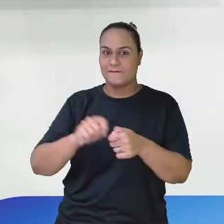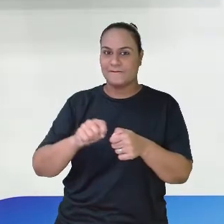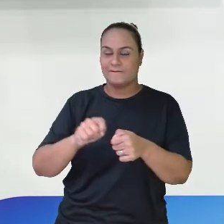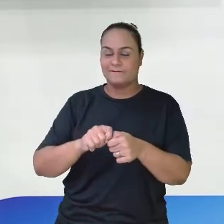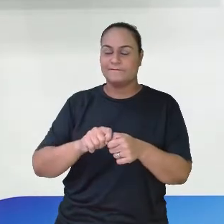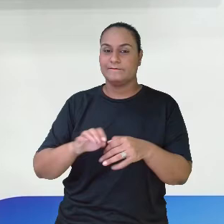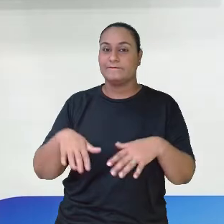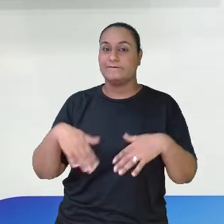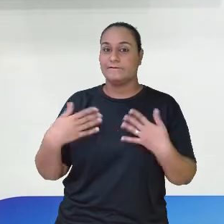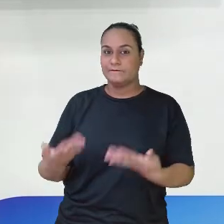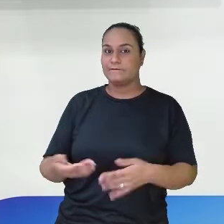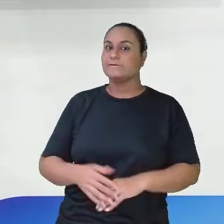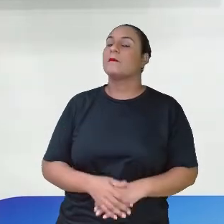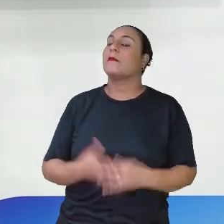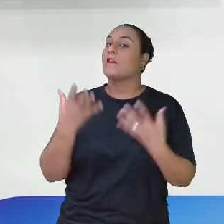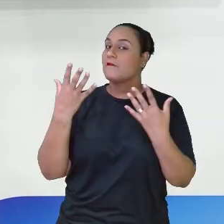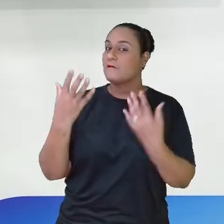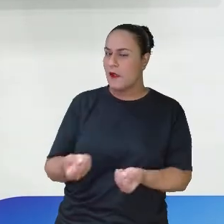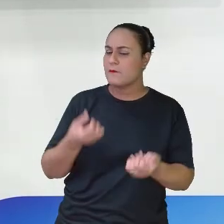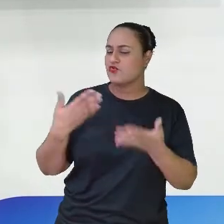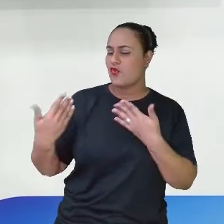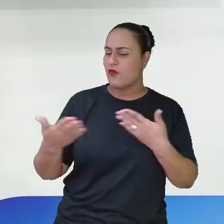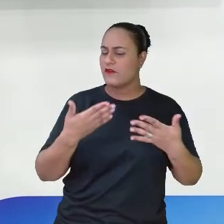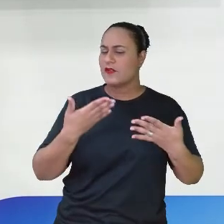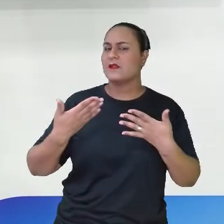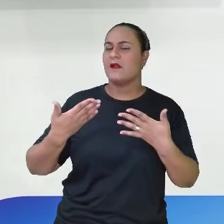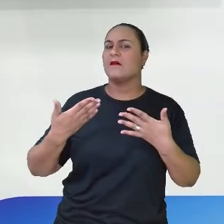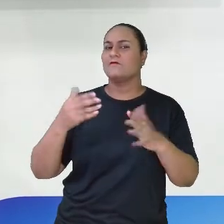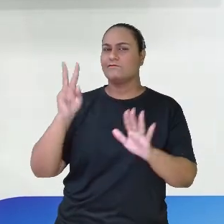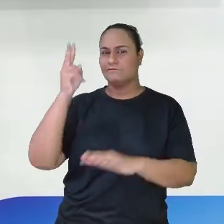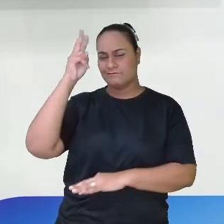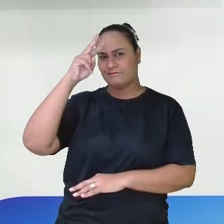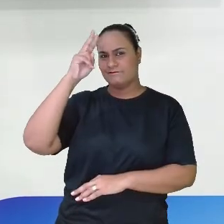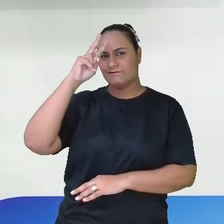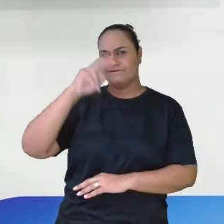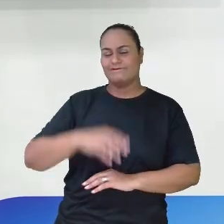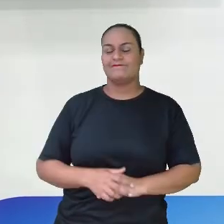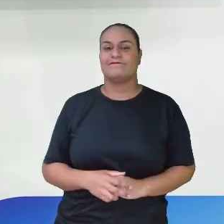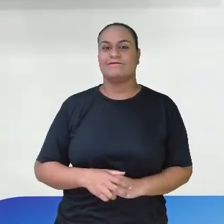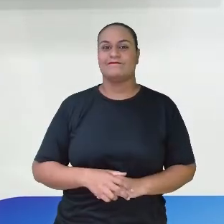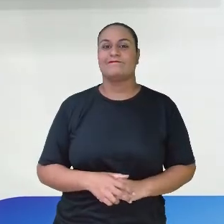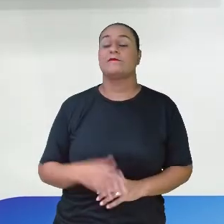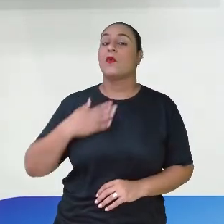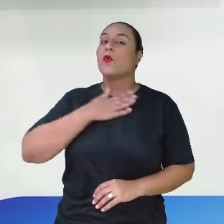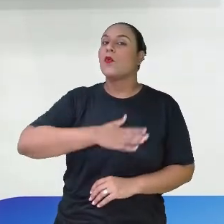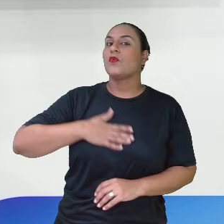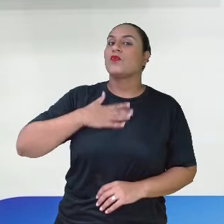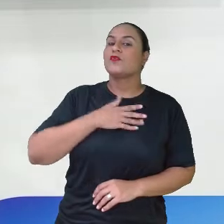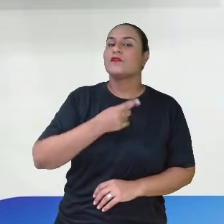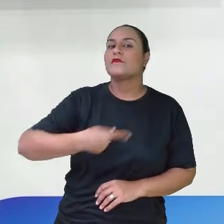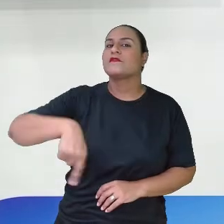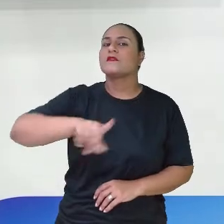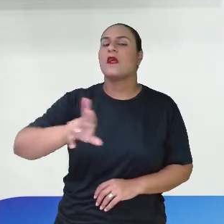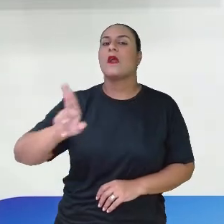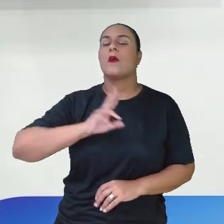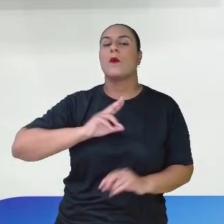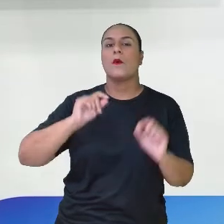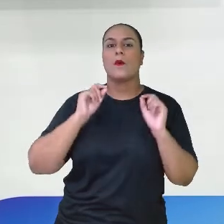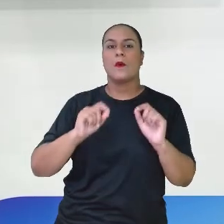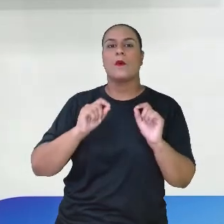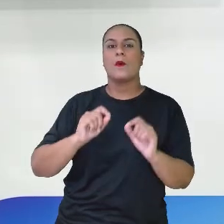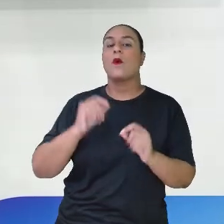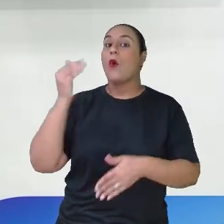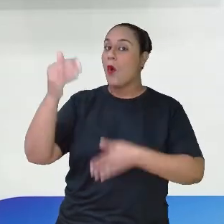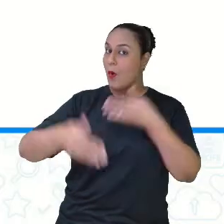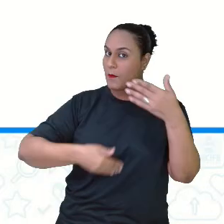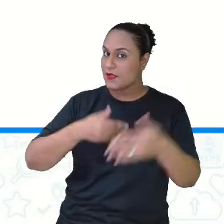Tá? Então, para isso, vamos conversar um pouquinho sobre essa história? Olha só, gostaria que vocês me respondessem. Olha a